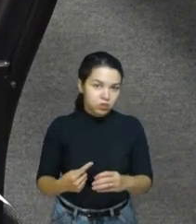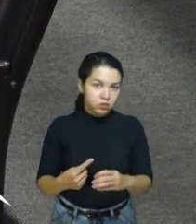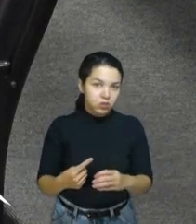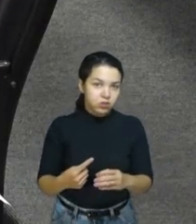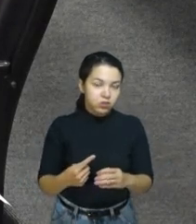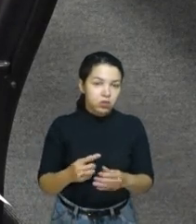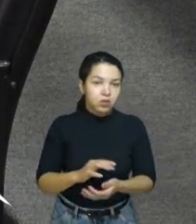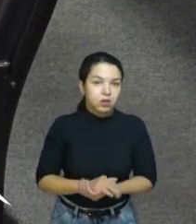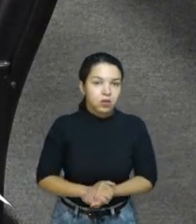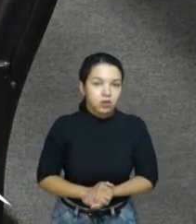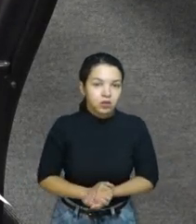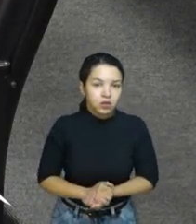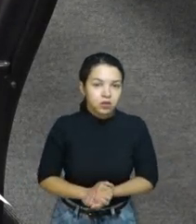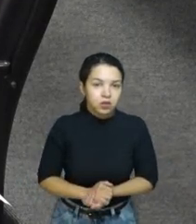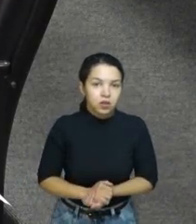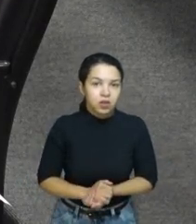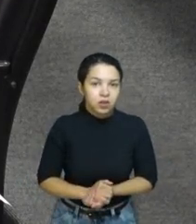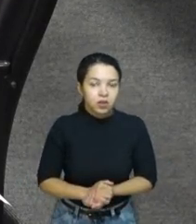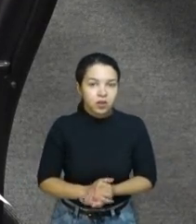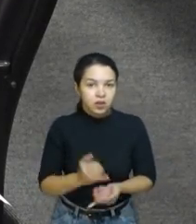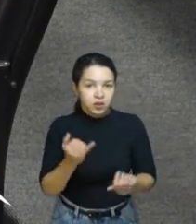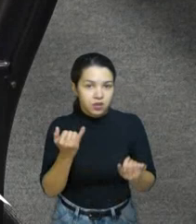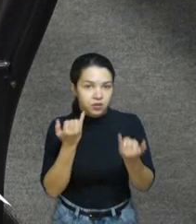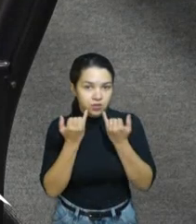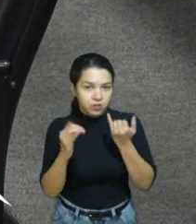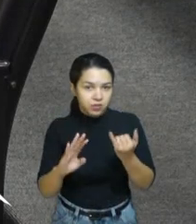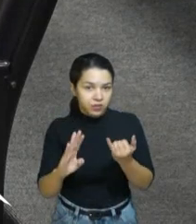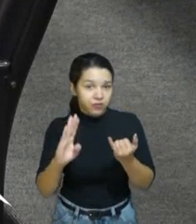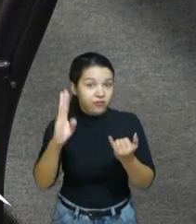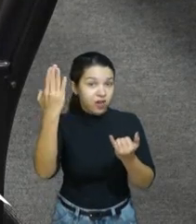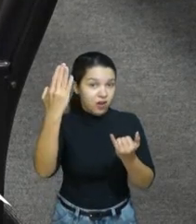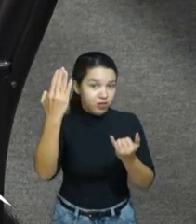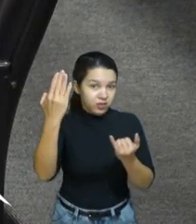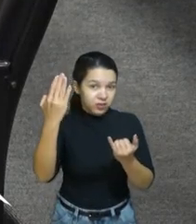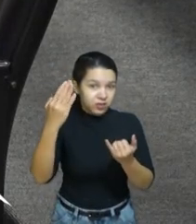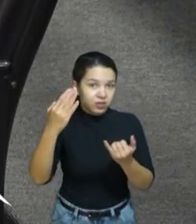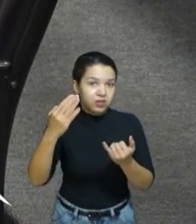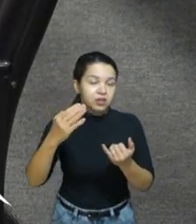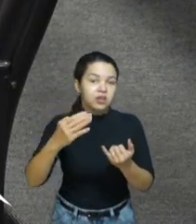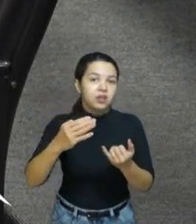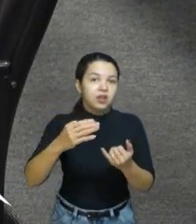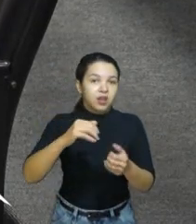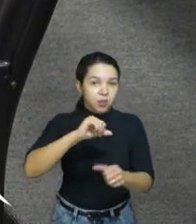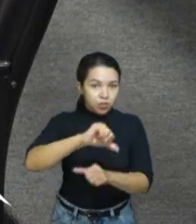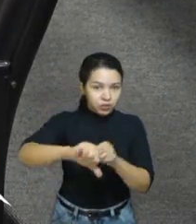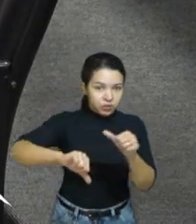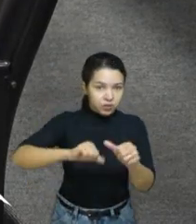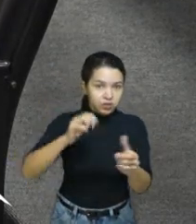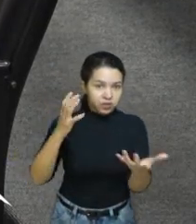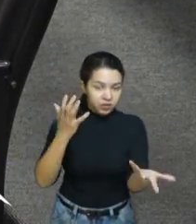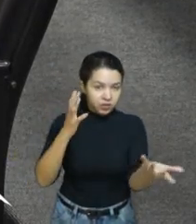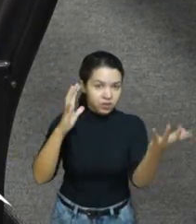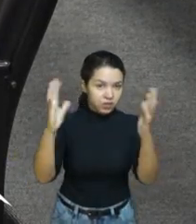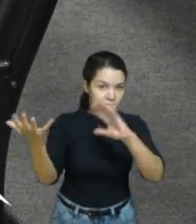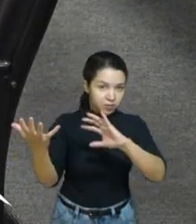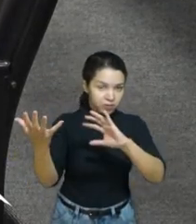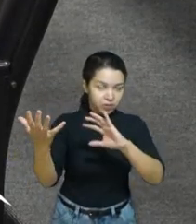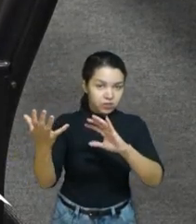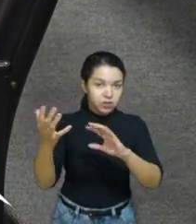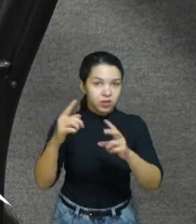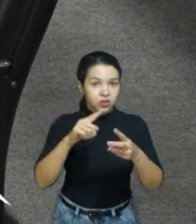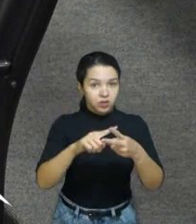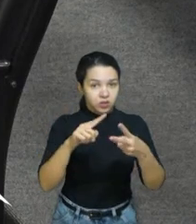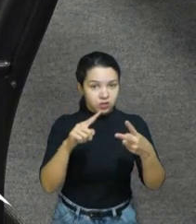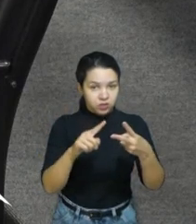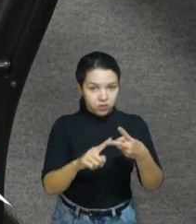a desinformação, a mentira, as fake news e as mudanças climáticas. E a gente vê que esses dois